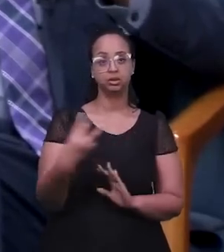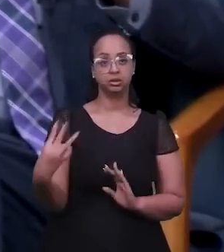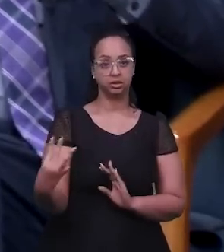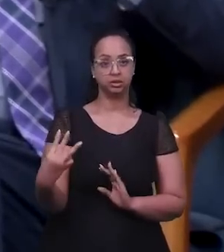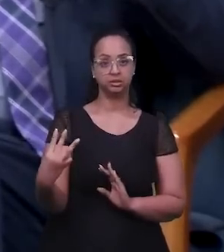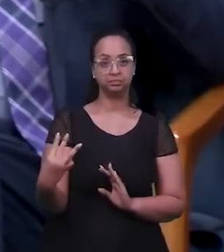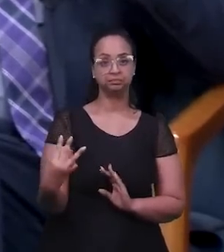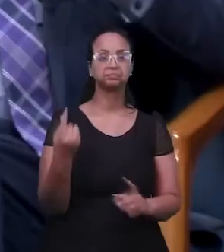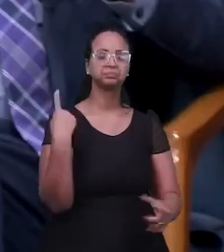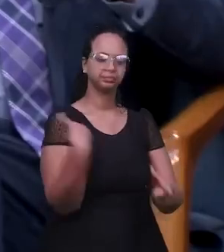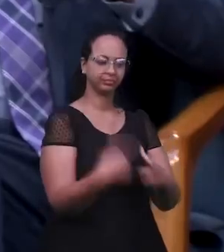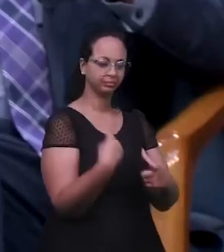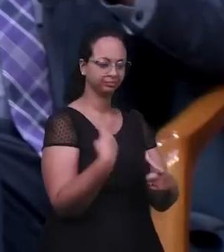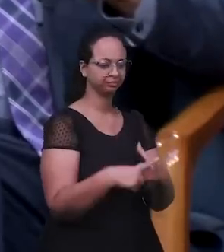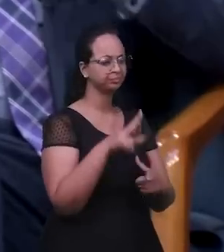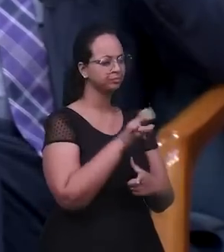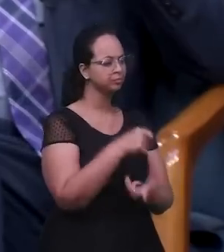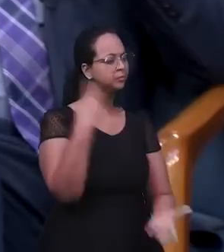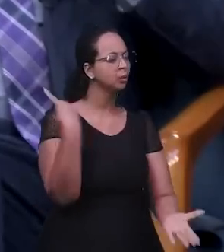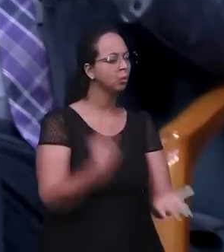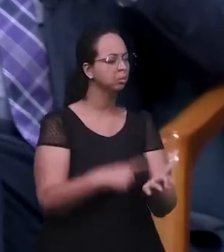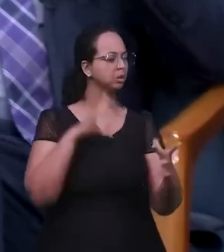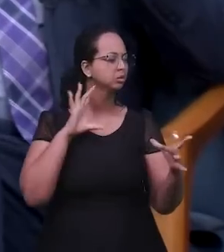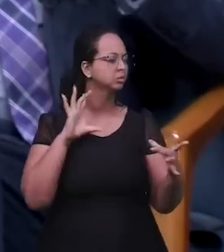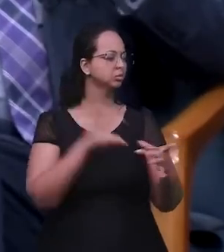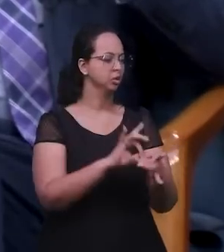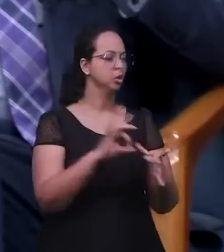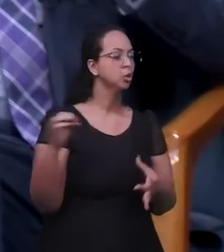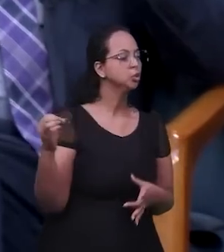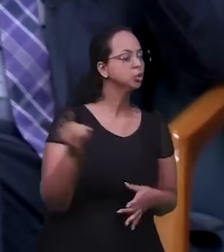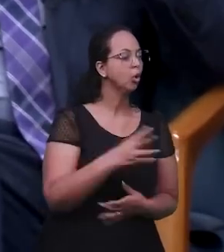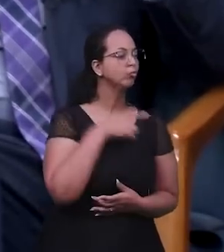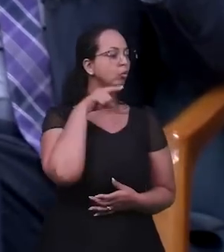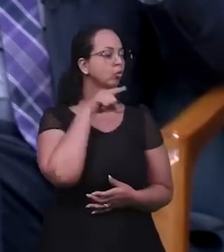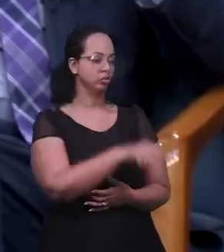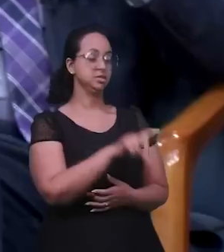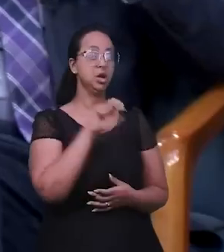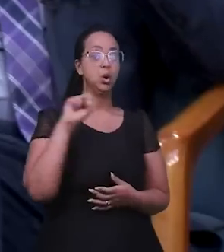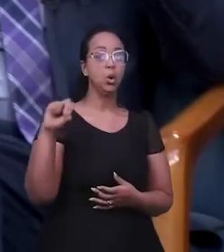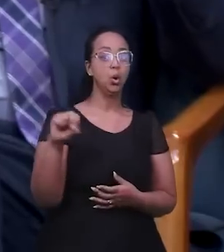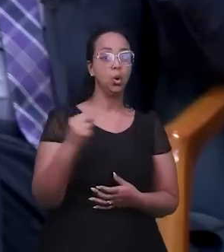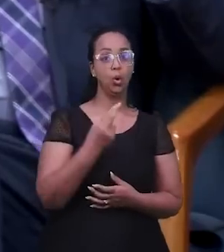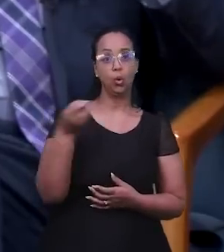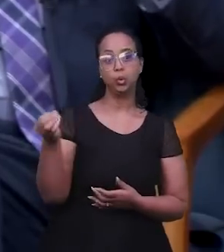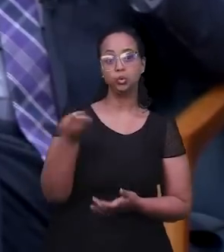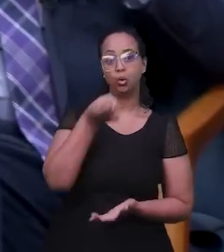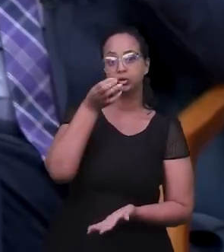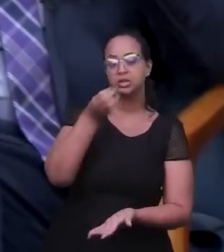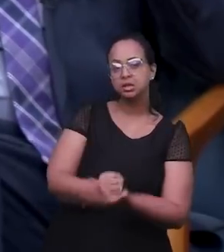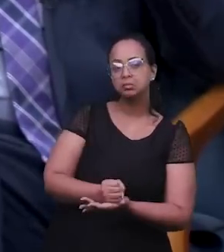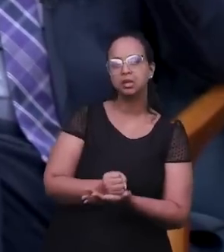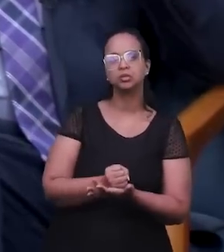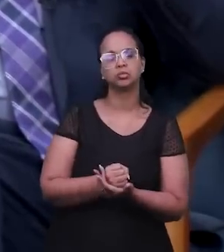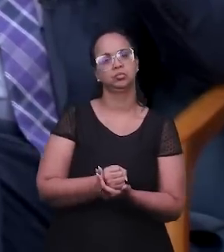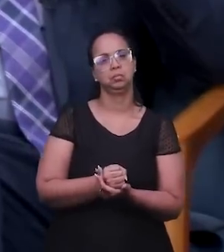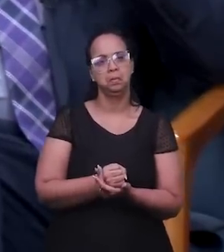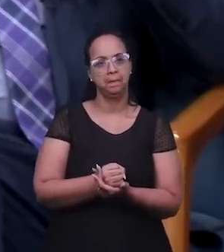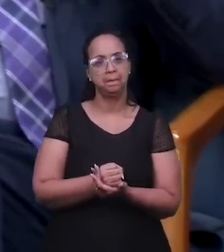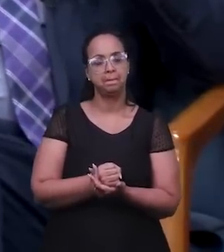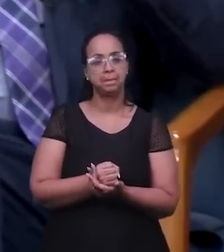Jeremias. Capítulo 33, eis que farei uma nova aliança, ou o novo pacto, ou o novo